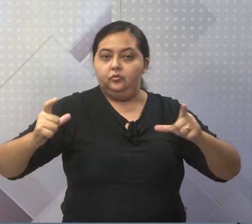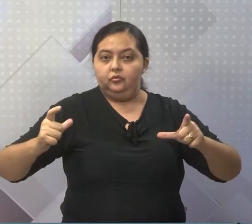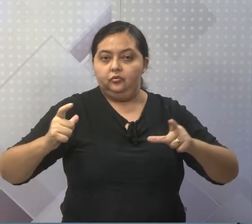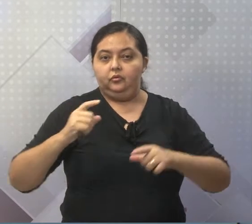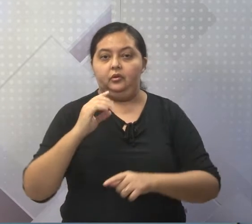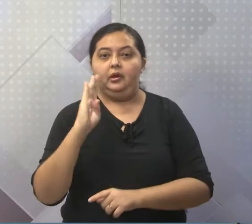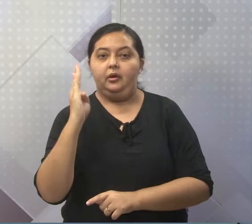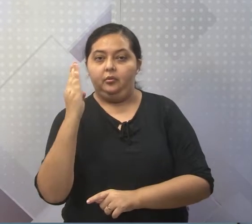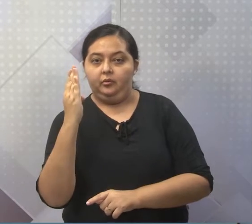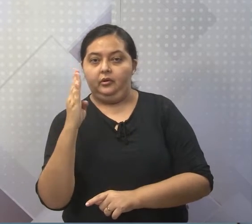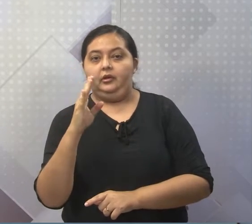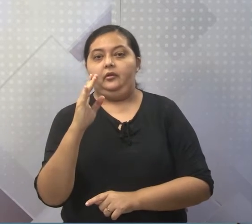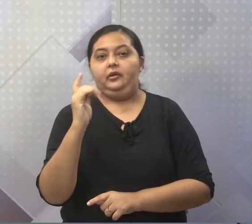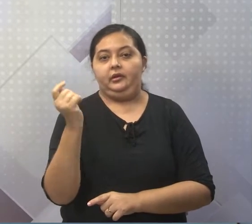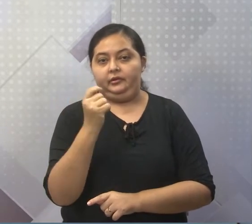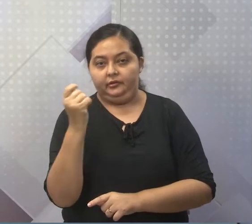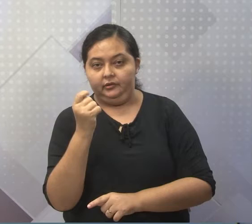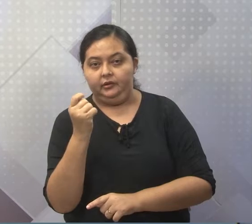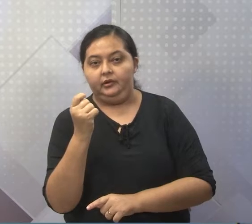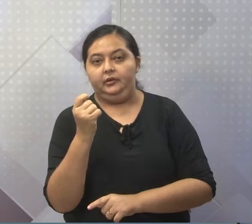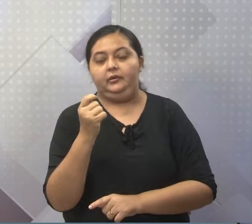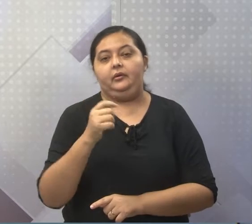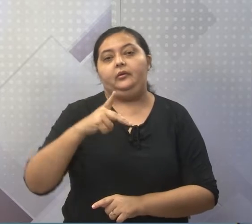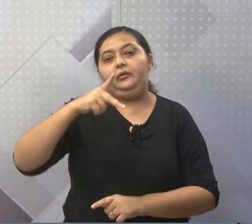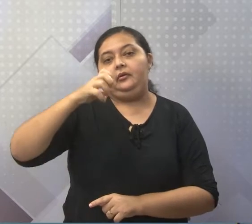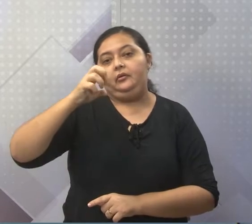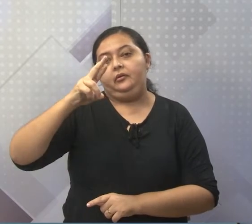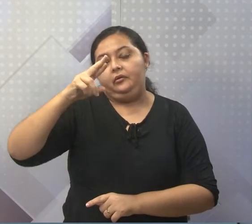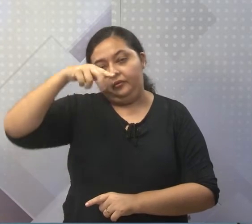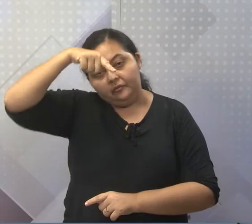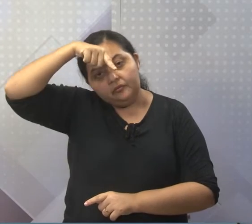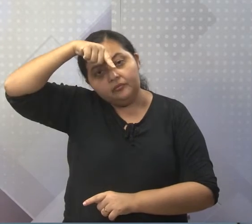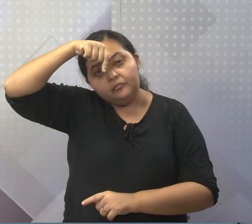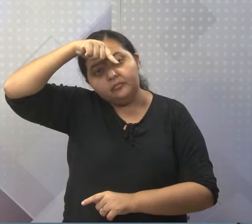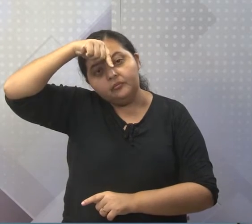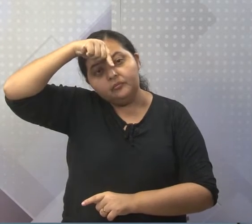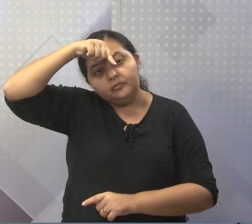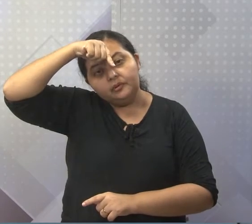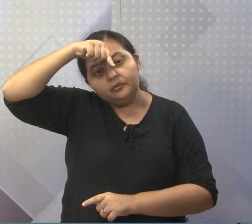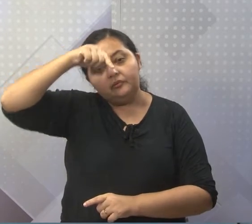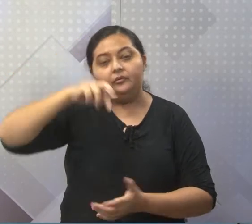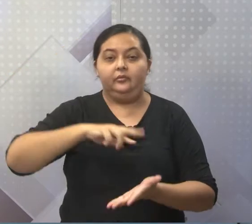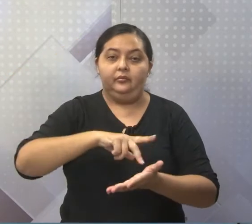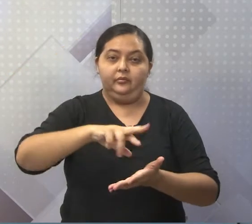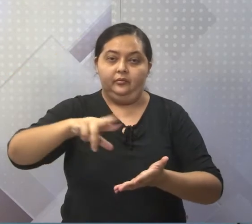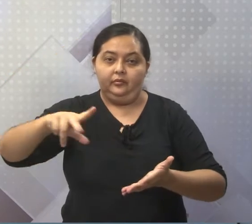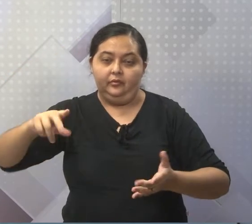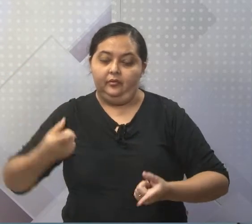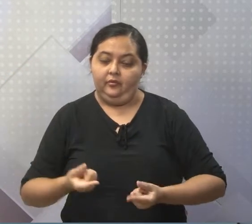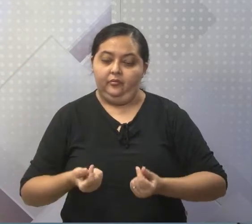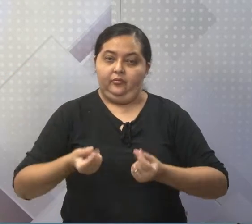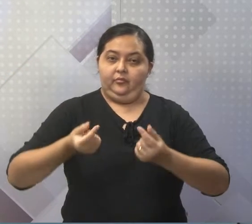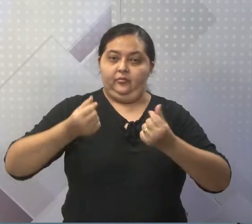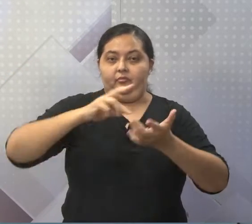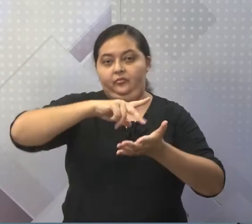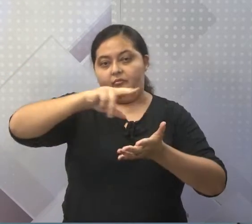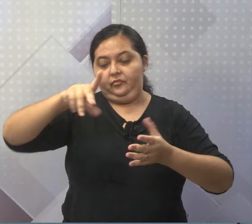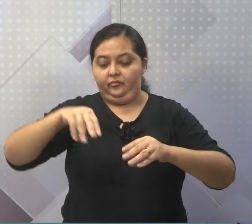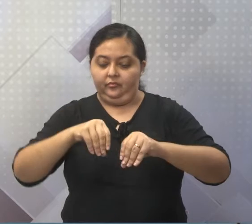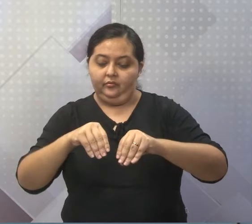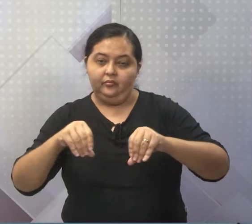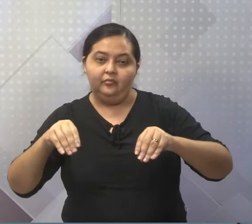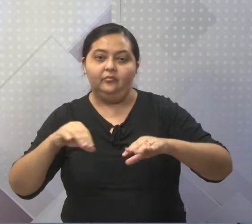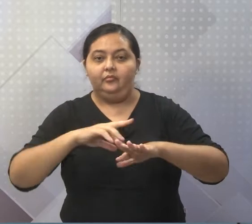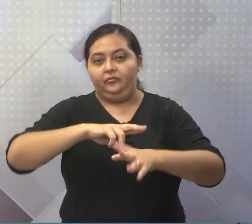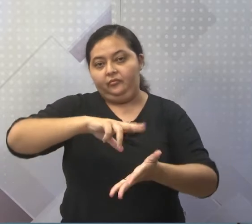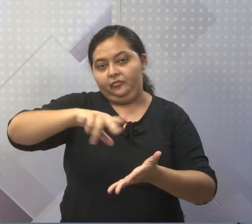Argentina Bolívia e peru também mas com relação à economia a território a riqueza natural o Brasil sempre sai